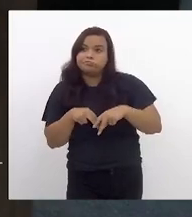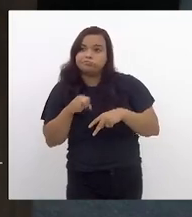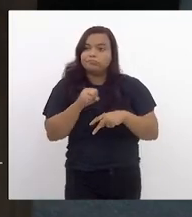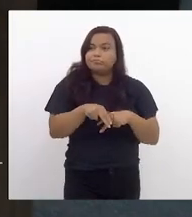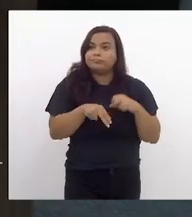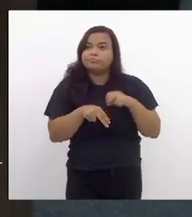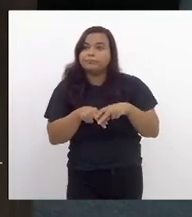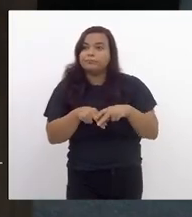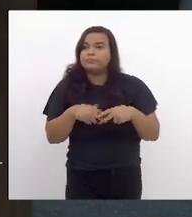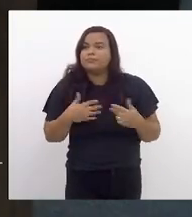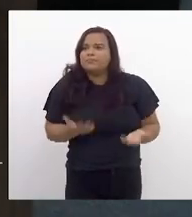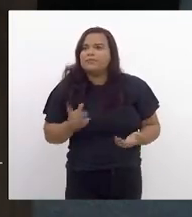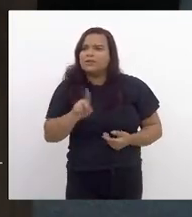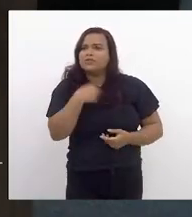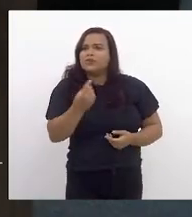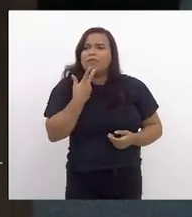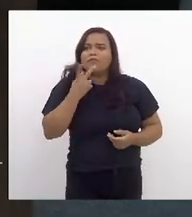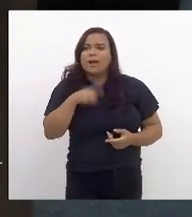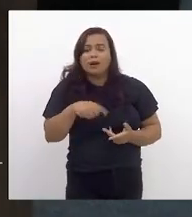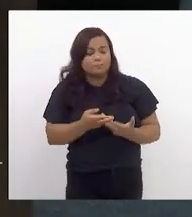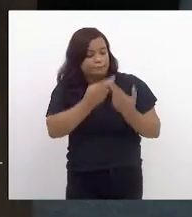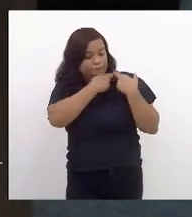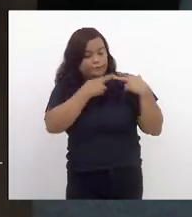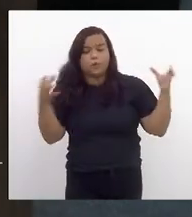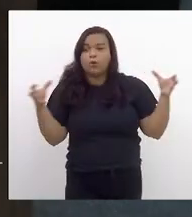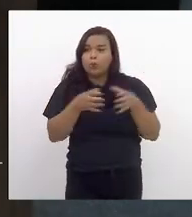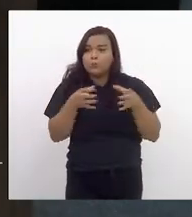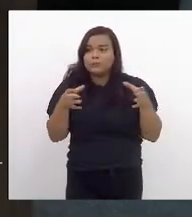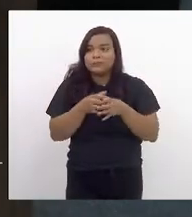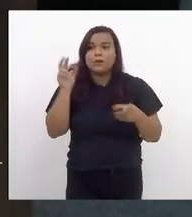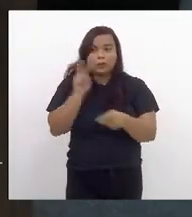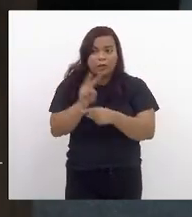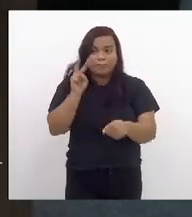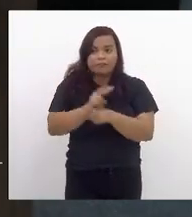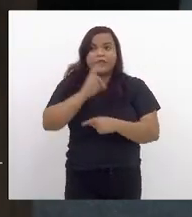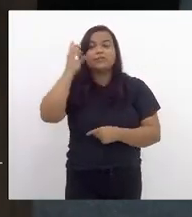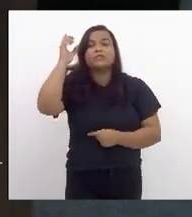de uma responsabilidade da Comissão de Defesa